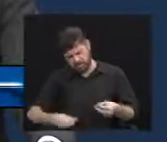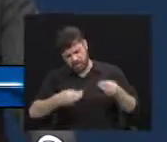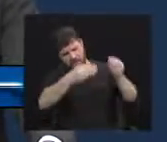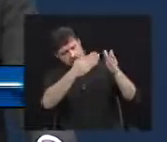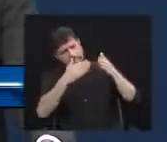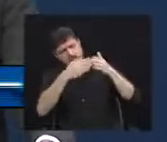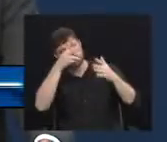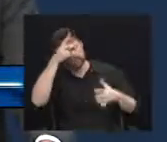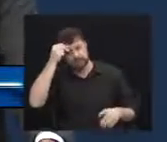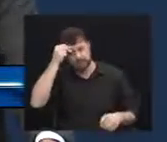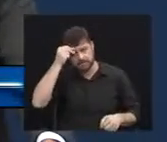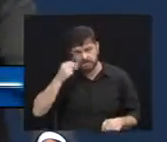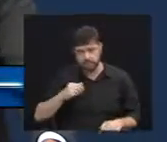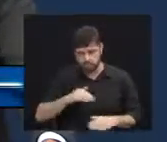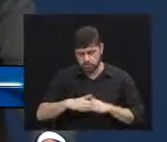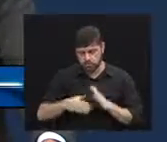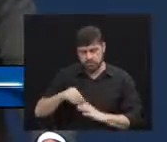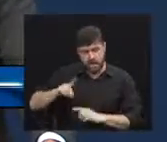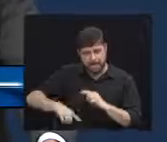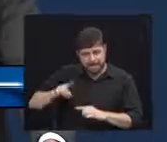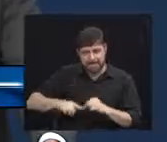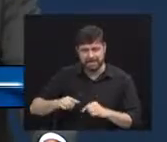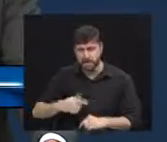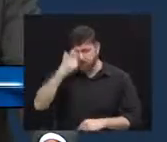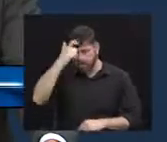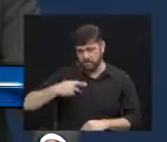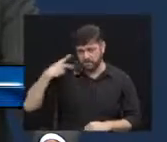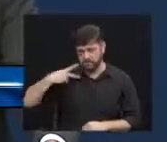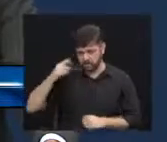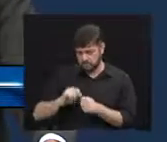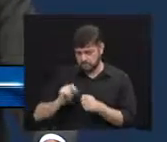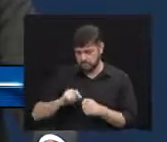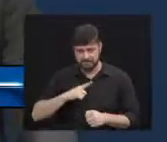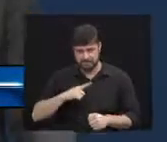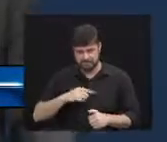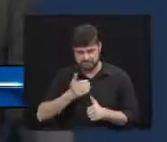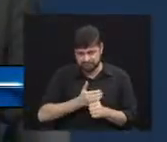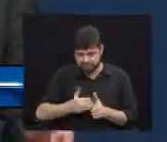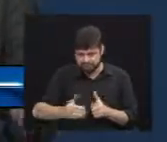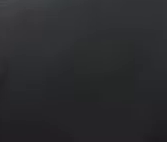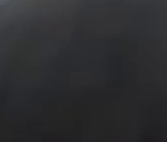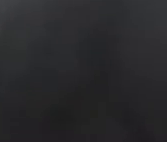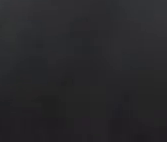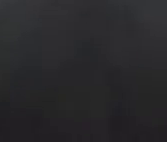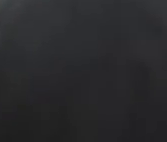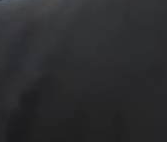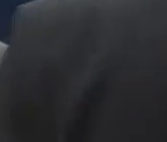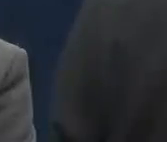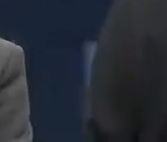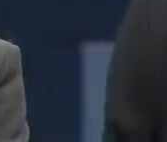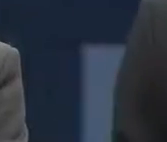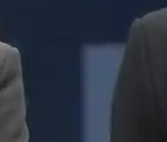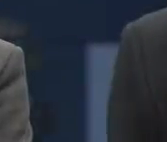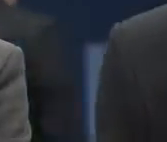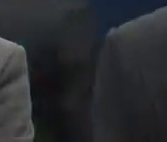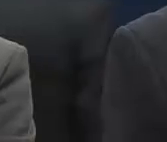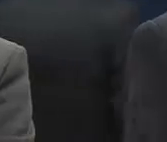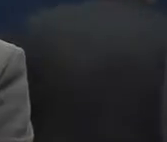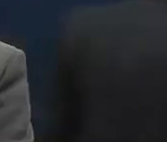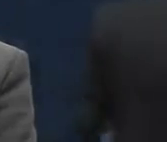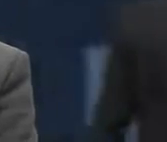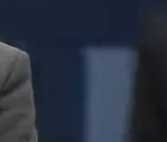os instrumentos que o vereador tem para fazer um mandato legítimo aqui nessa casa. O vereador ainda chamou a